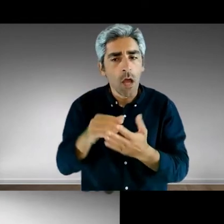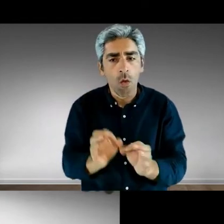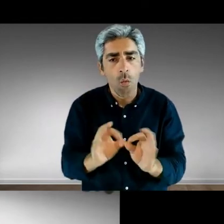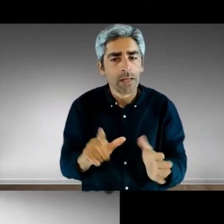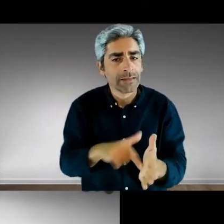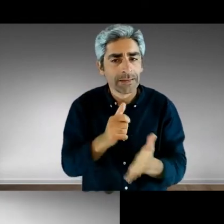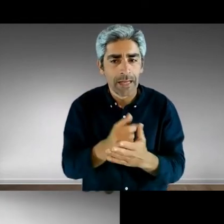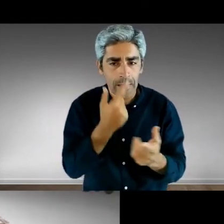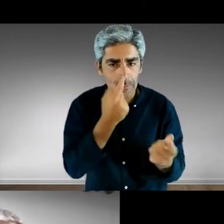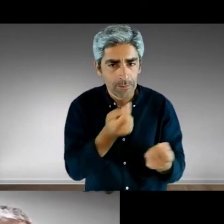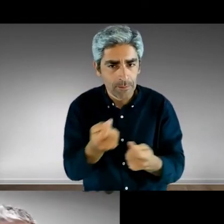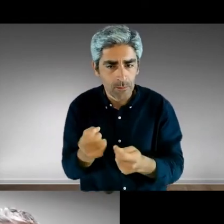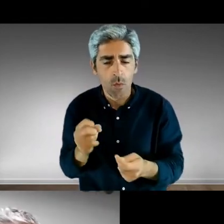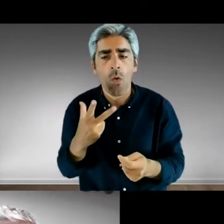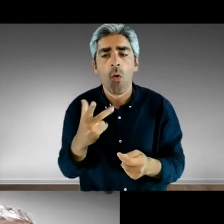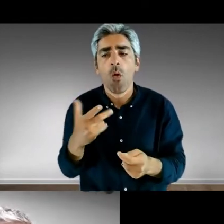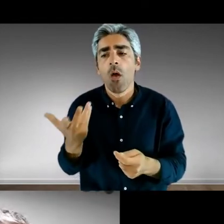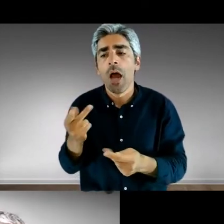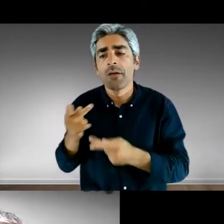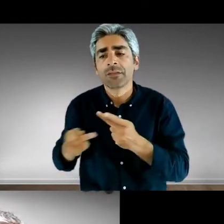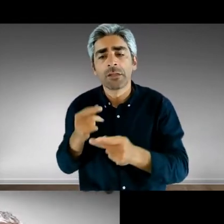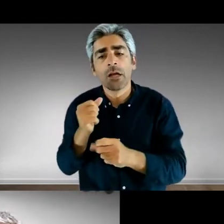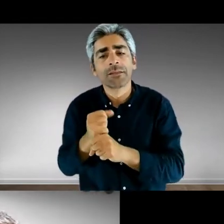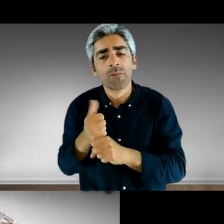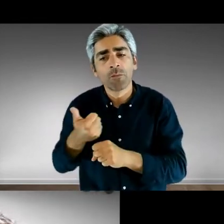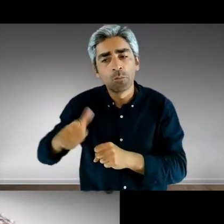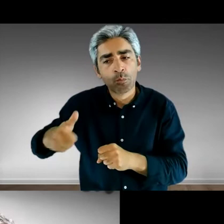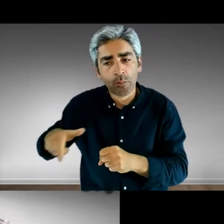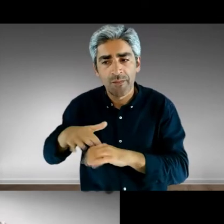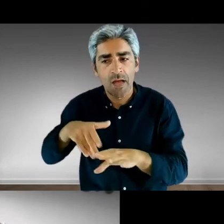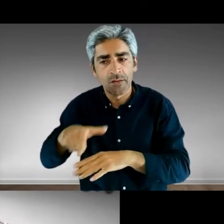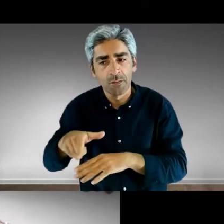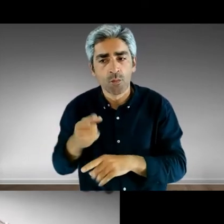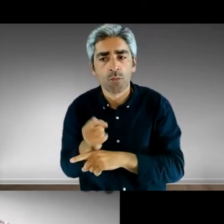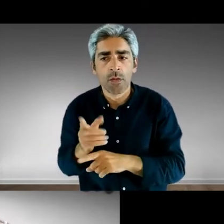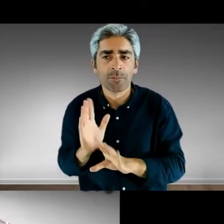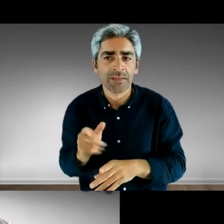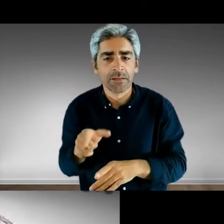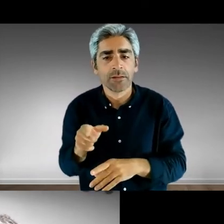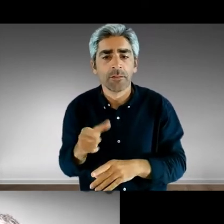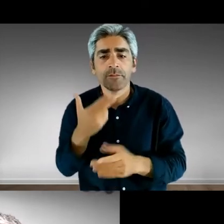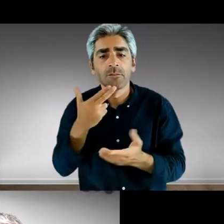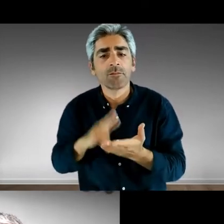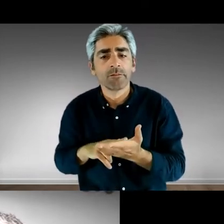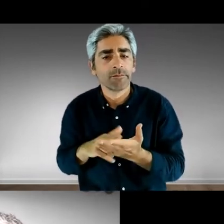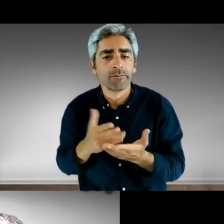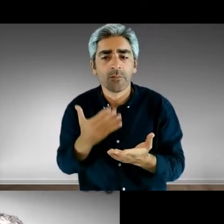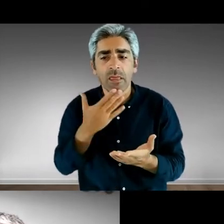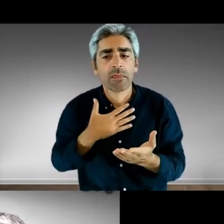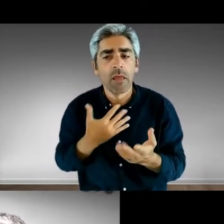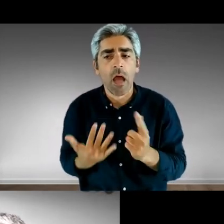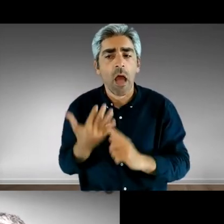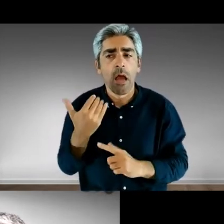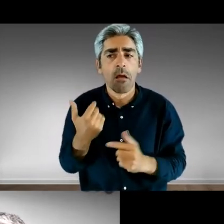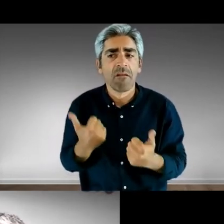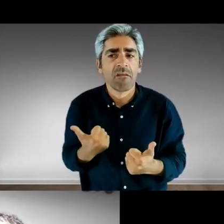onde muitas vezes a avaliação de desempenho é algo que é realizado porque tem que ser realizado, mas na verdade traz pouco impacto. E